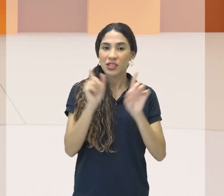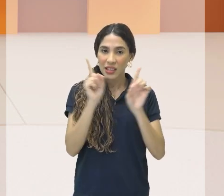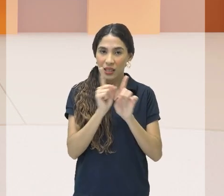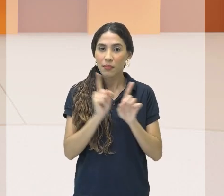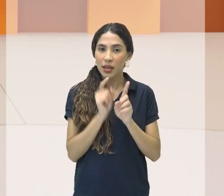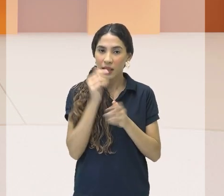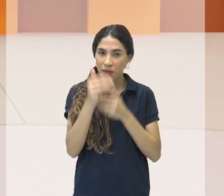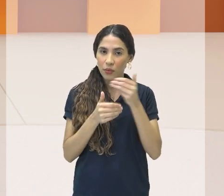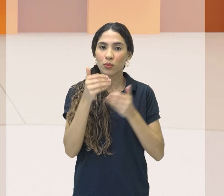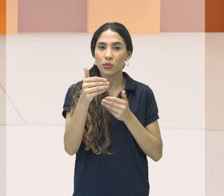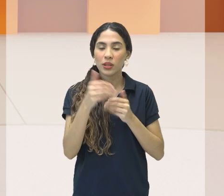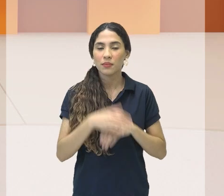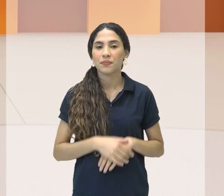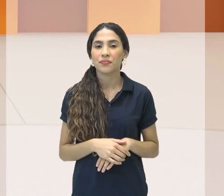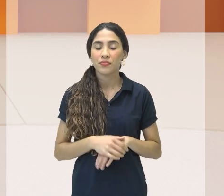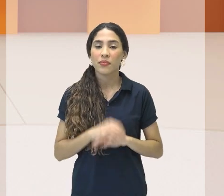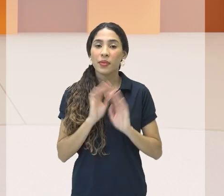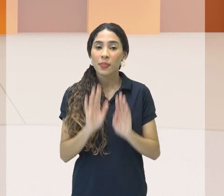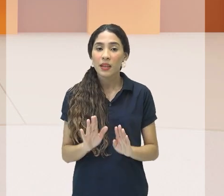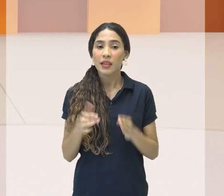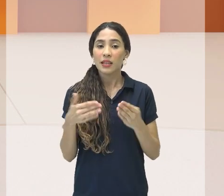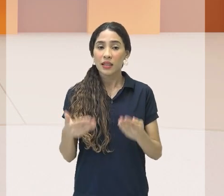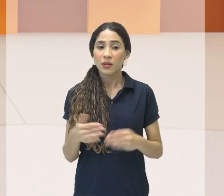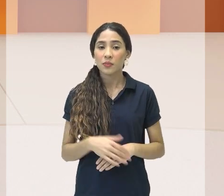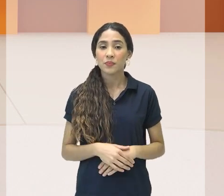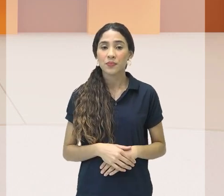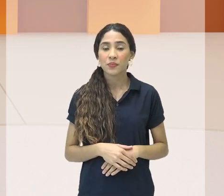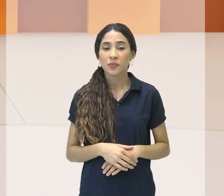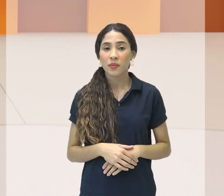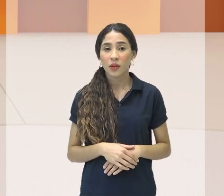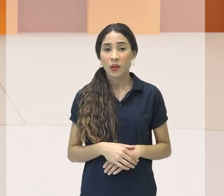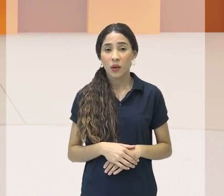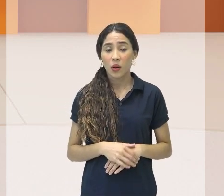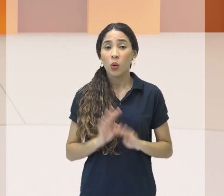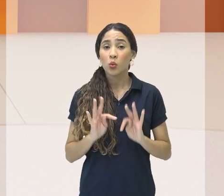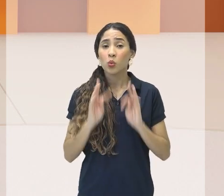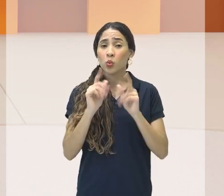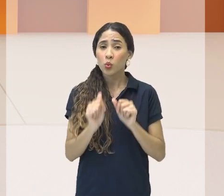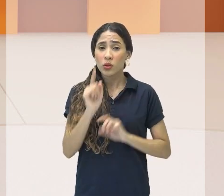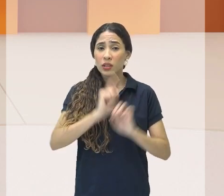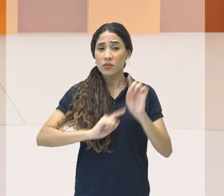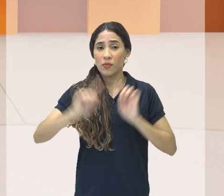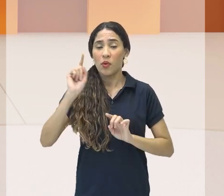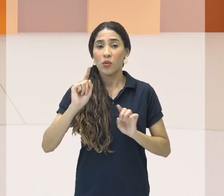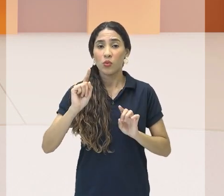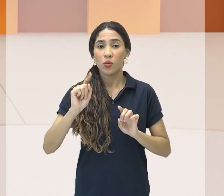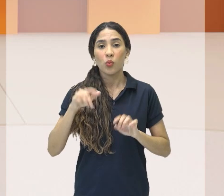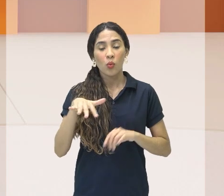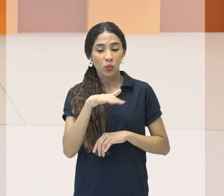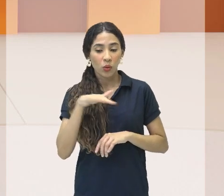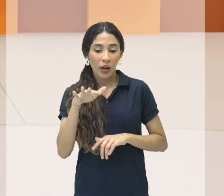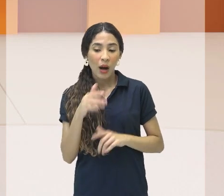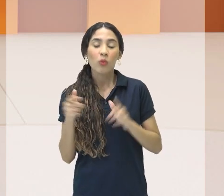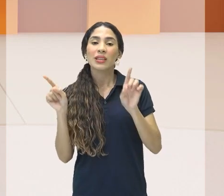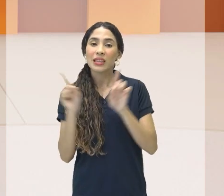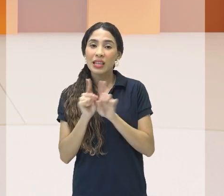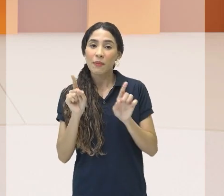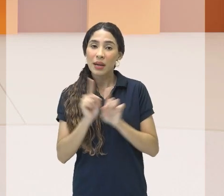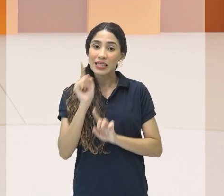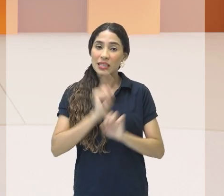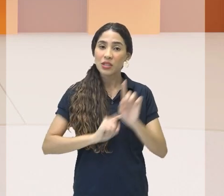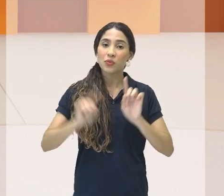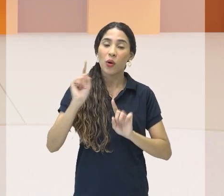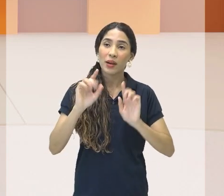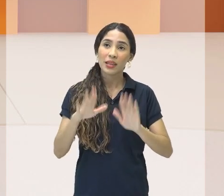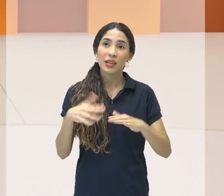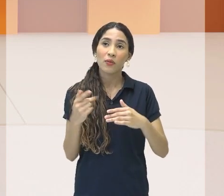transforma. Então, tudo vai se transformando. O ambiente onde ele vive também se transforma.